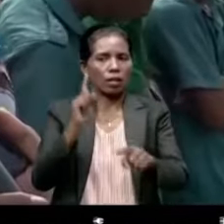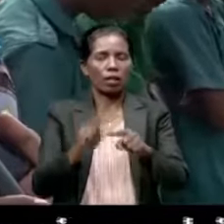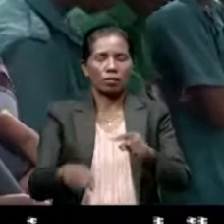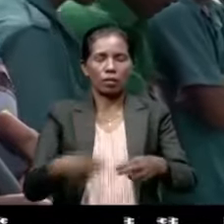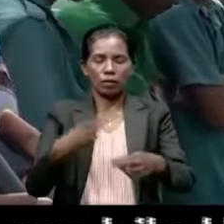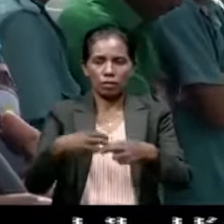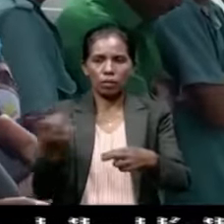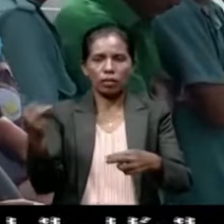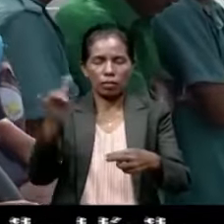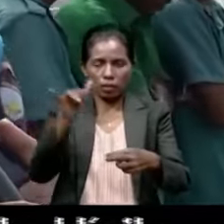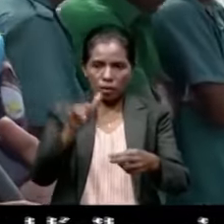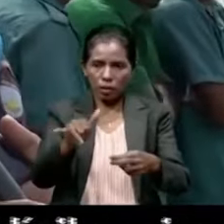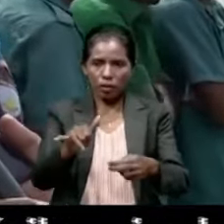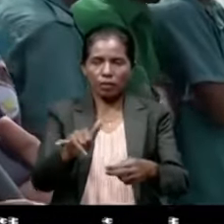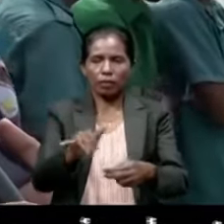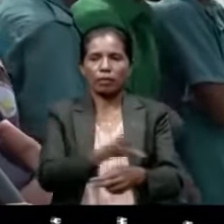prejudica